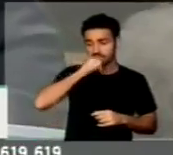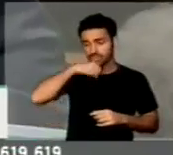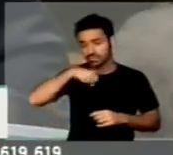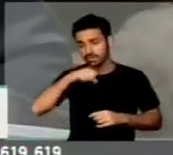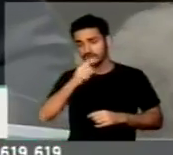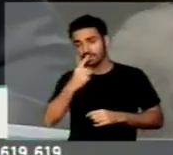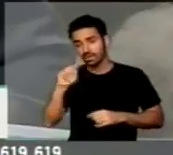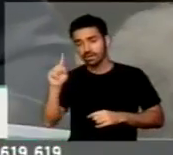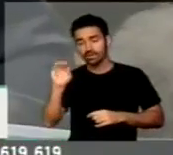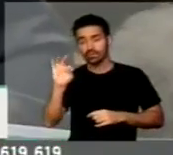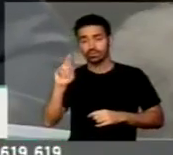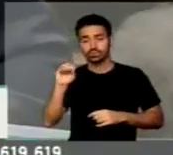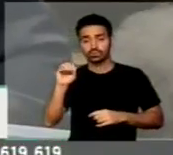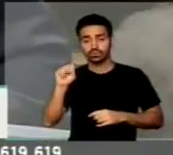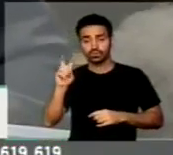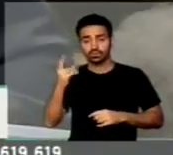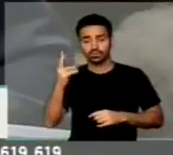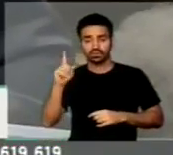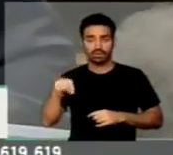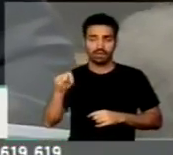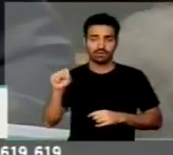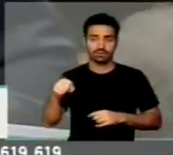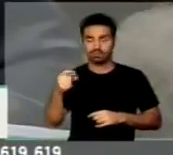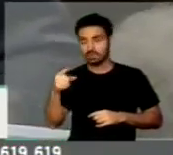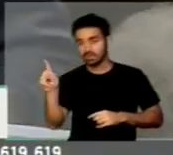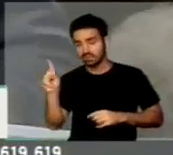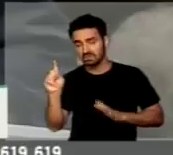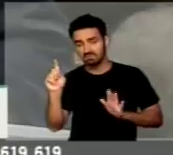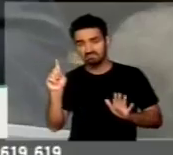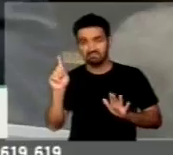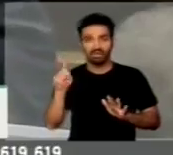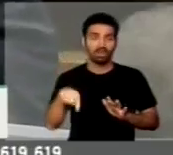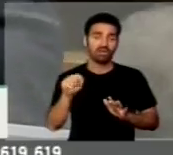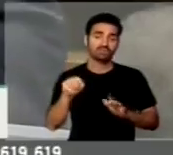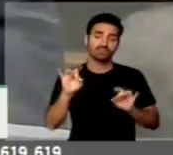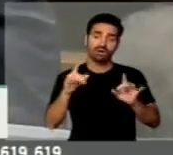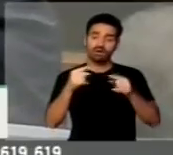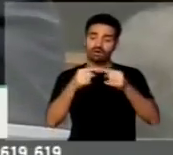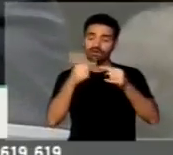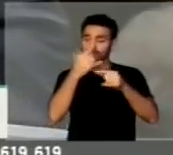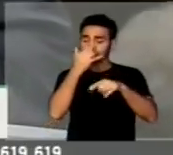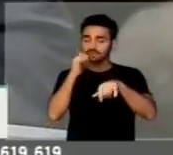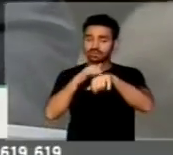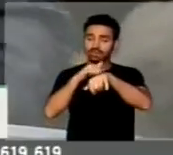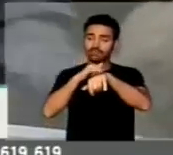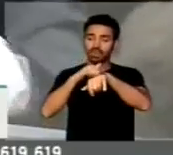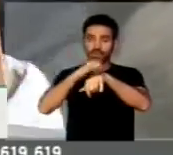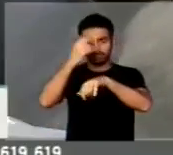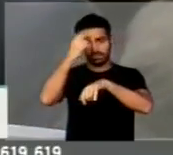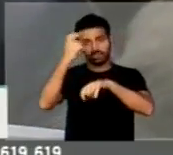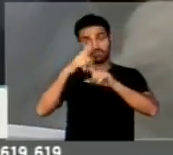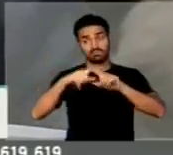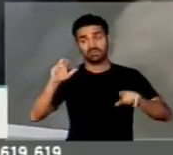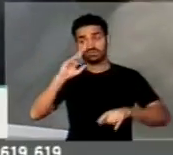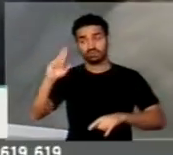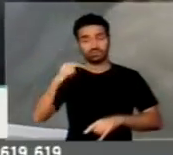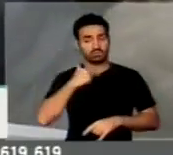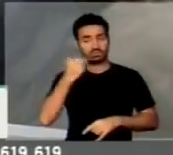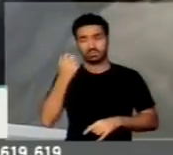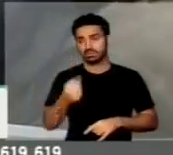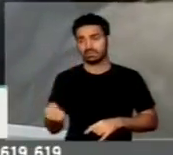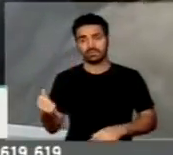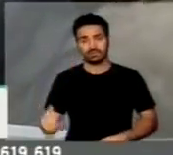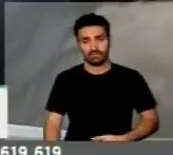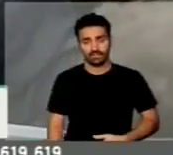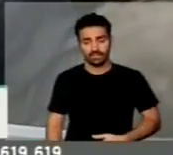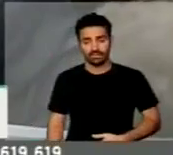conta, é truste, não é truste, isso é uma mera estratégia inteligente, mas que Vossa Excelência não pode aceitar.